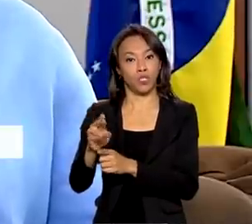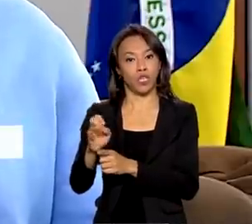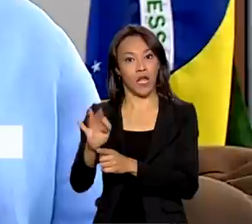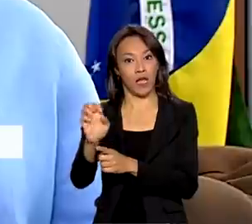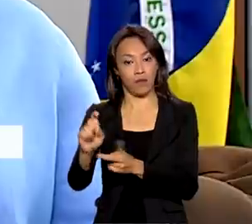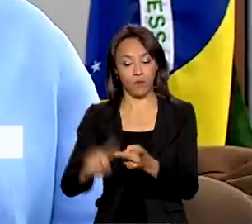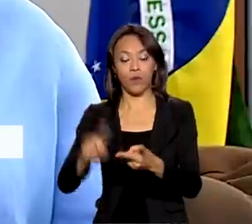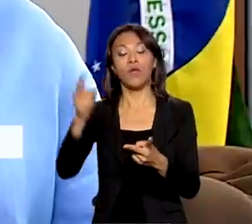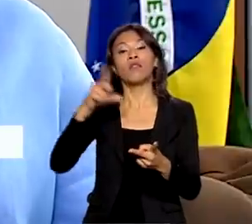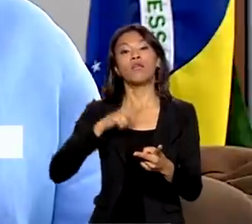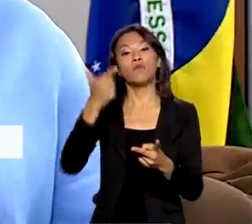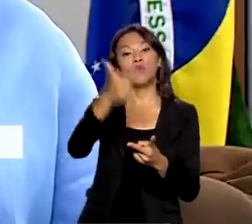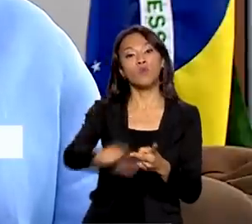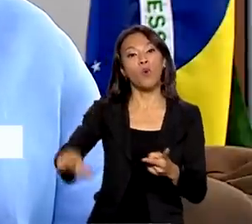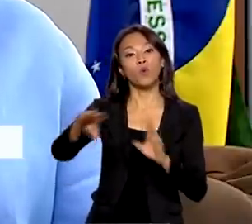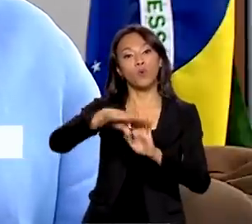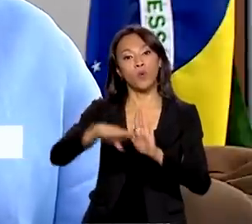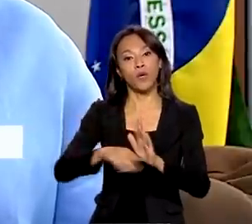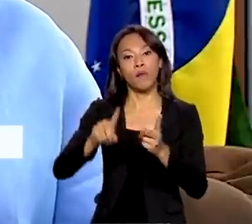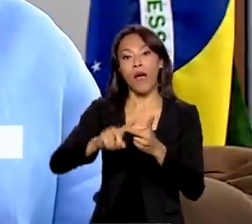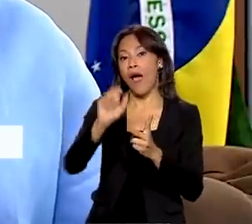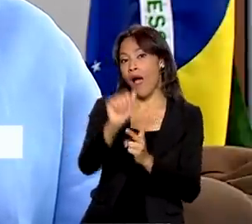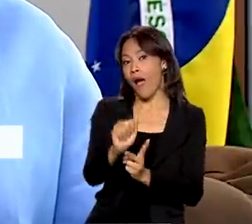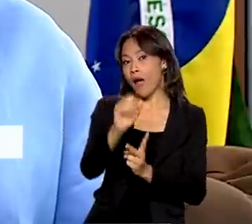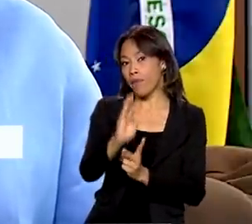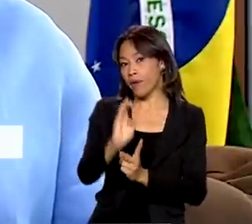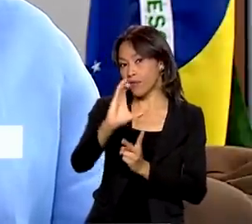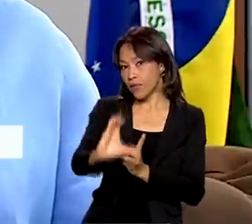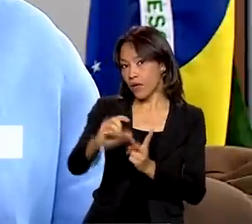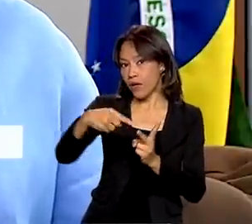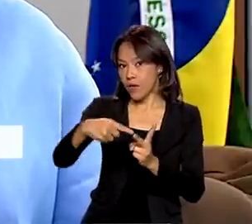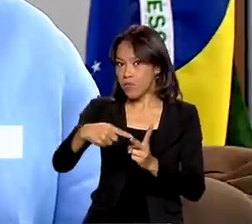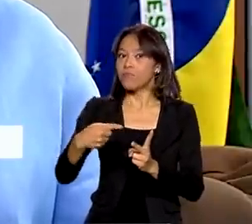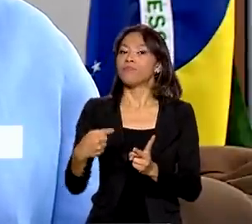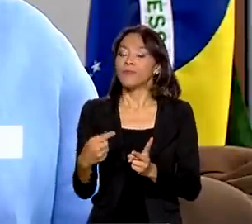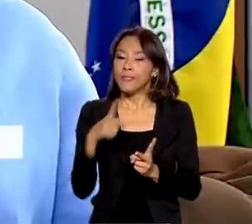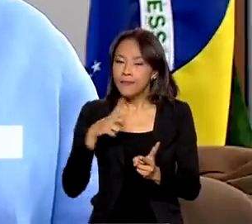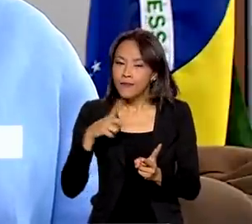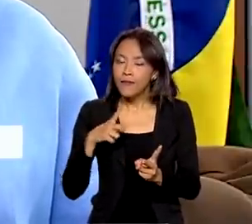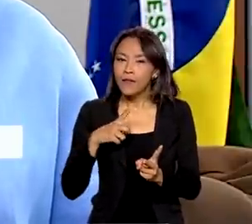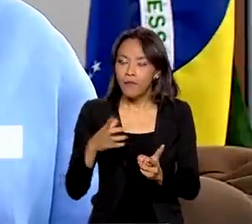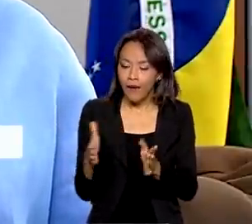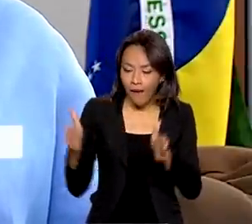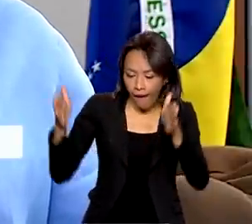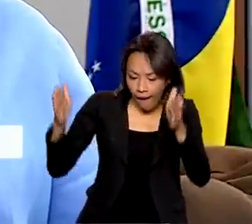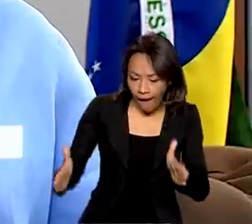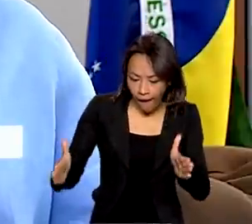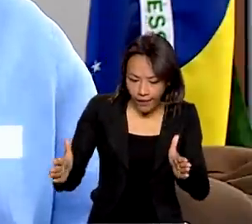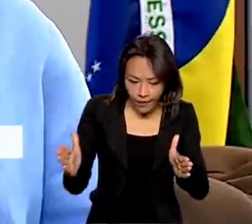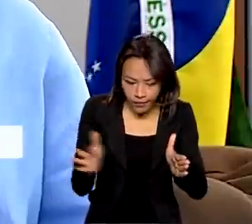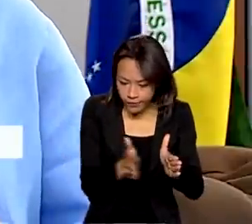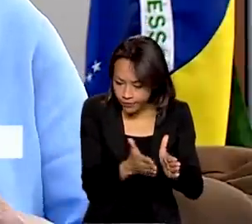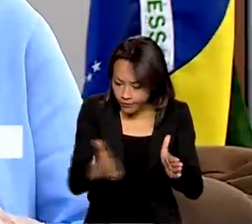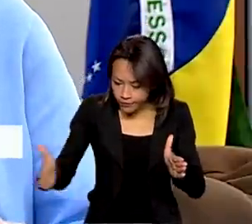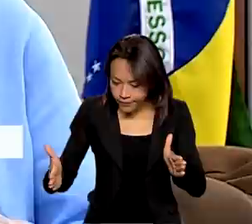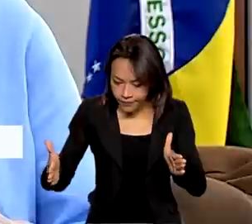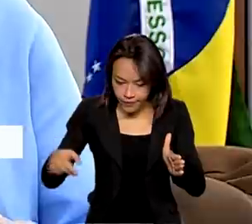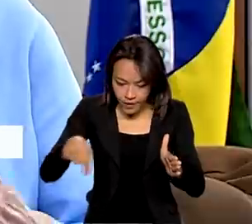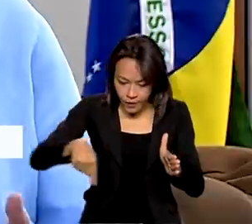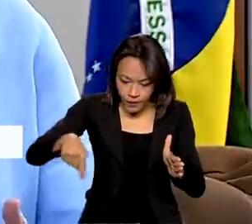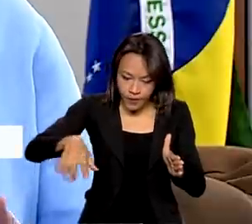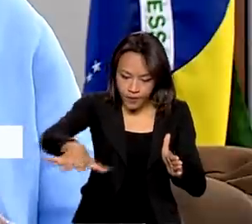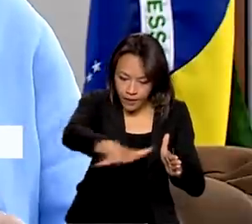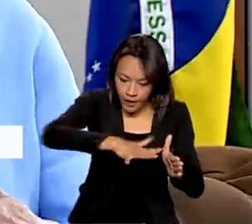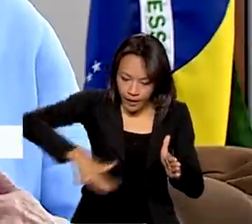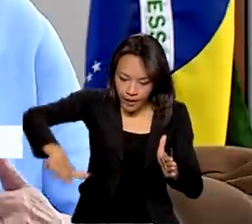aí o abc que vem cada vez trazendo mais áreas a nesse dentro deste projeto que é o que a